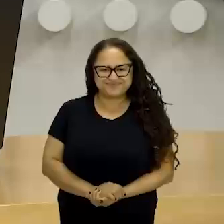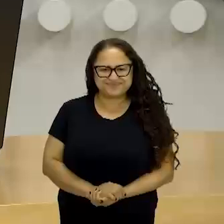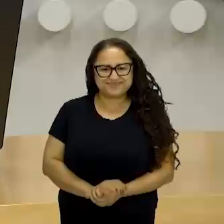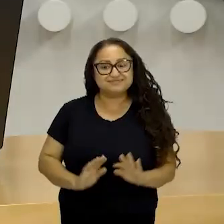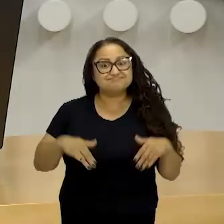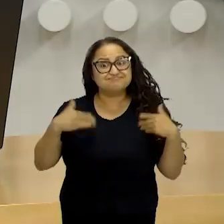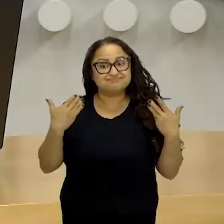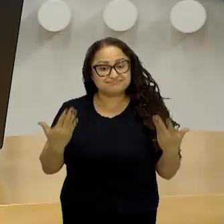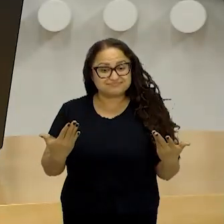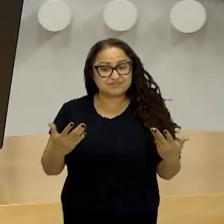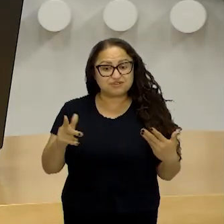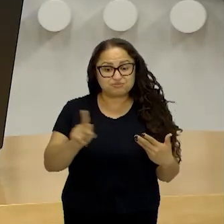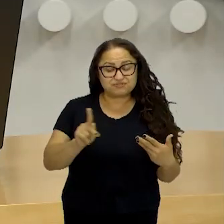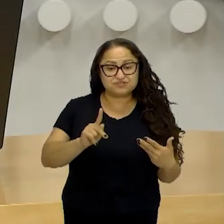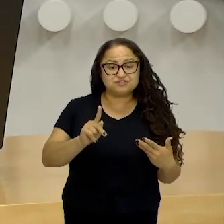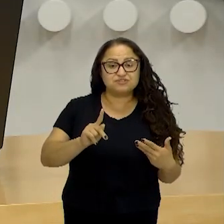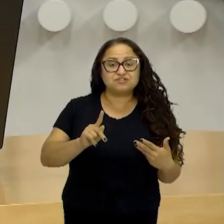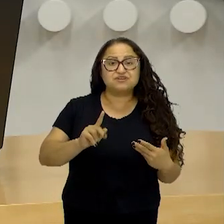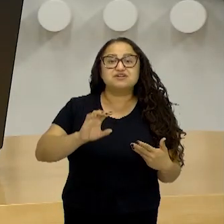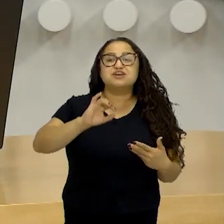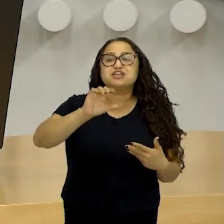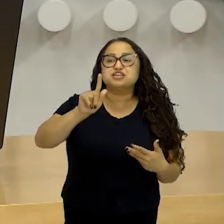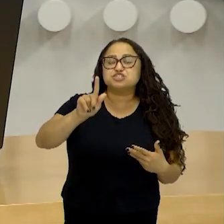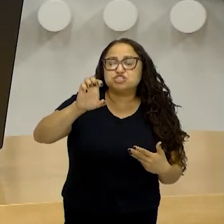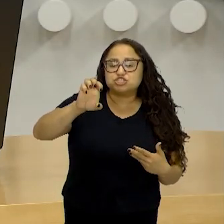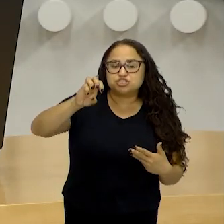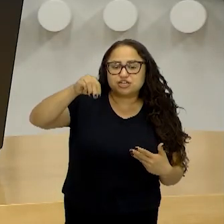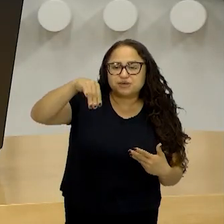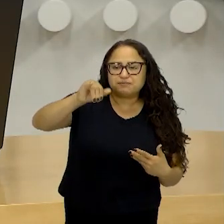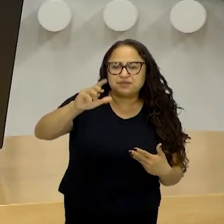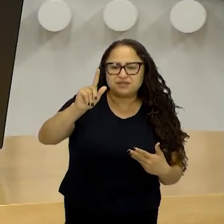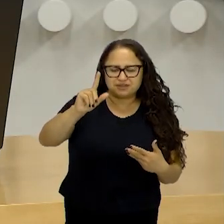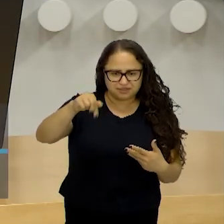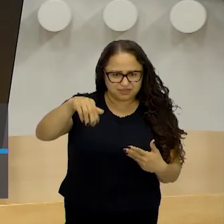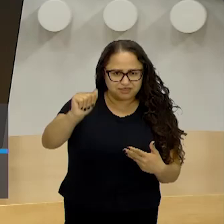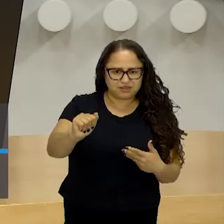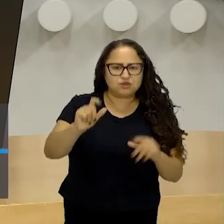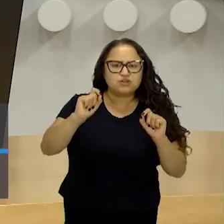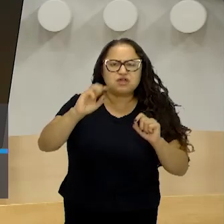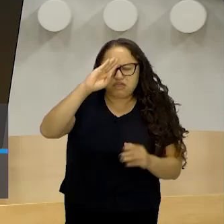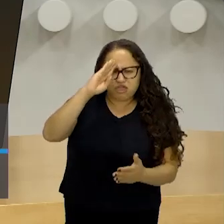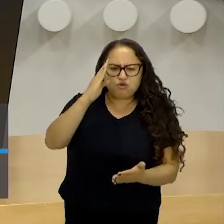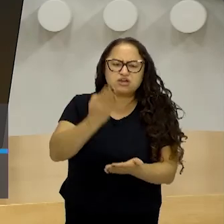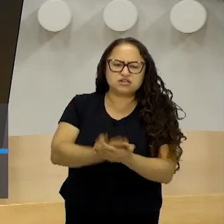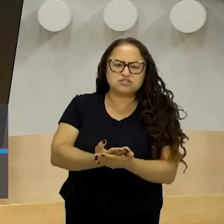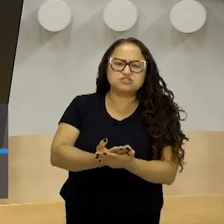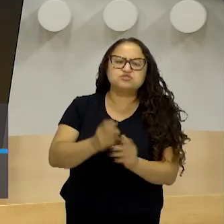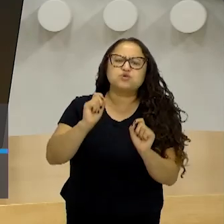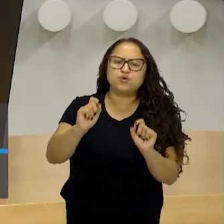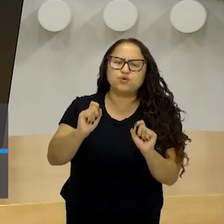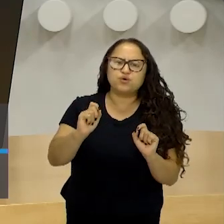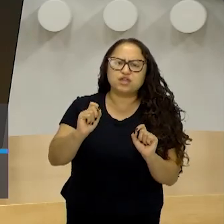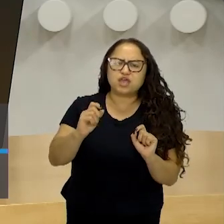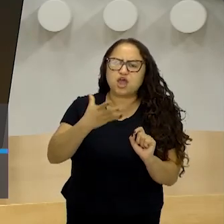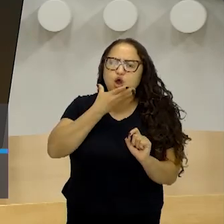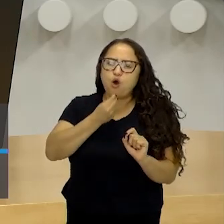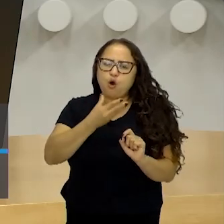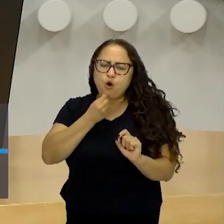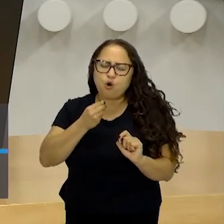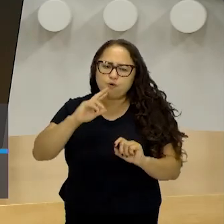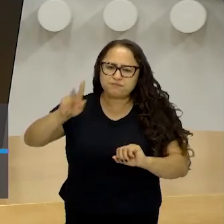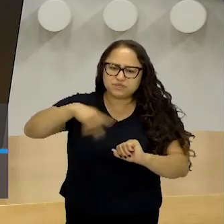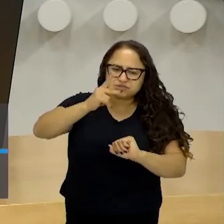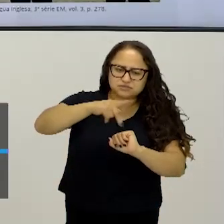Olha só, João, a Progemima Pred respondeu, I believe this image is about body types and